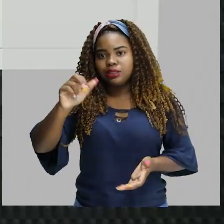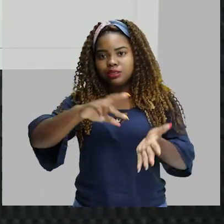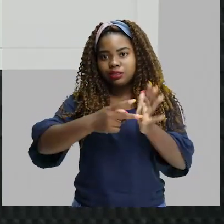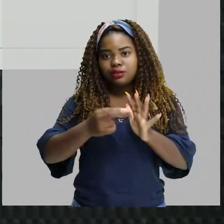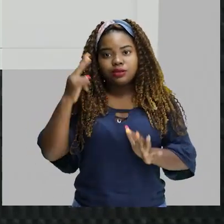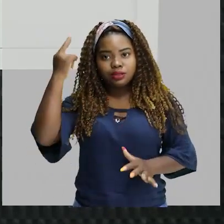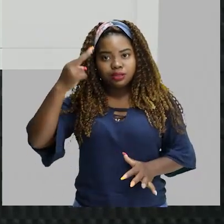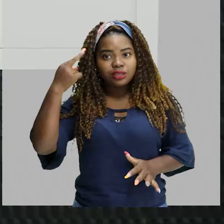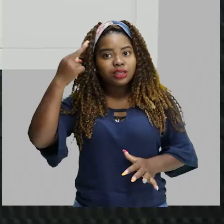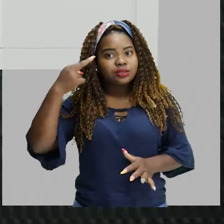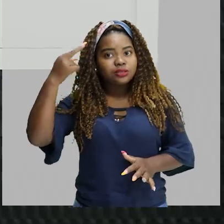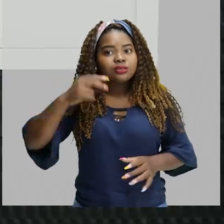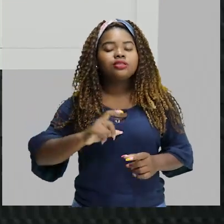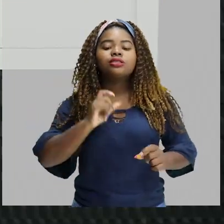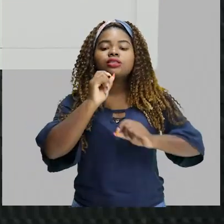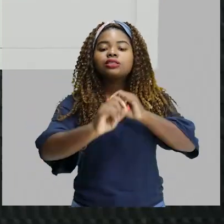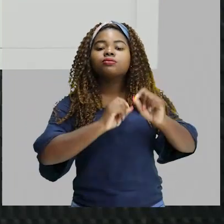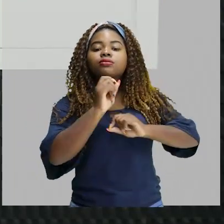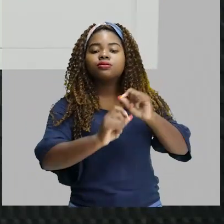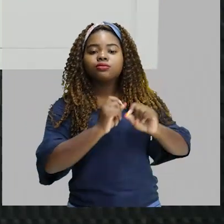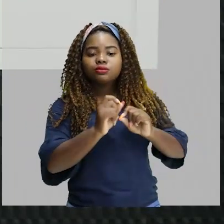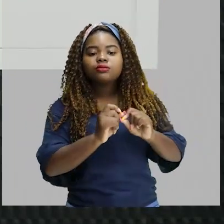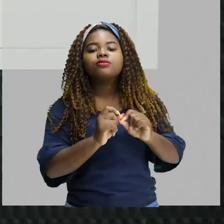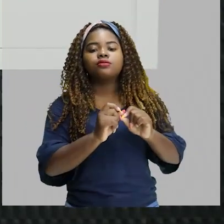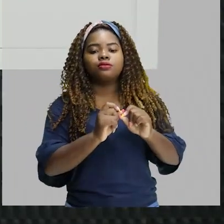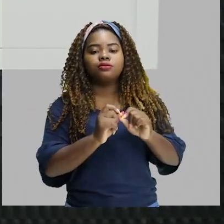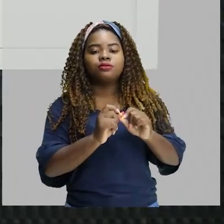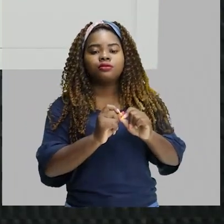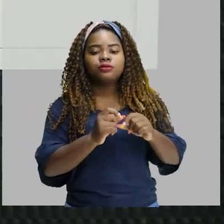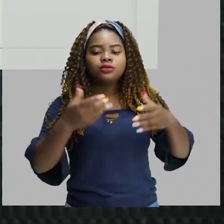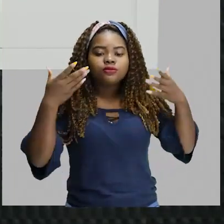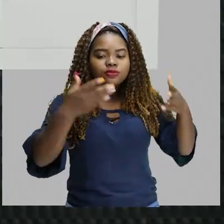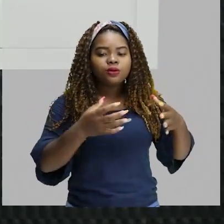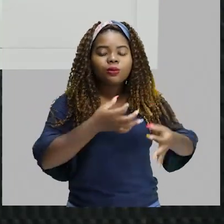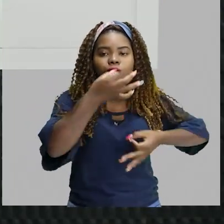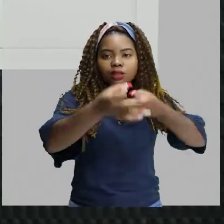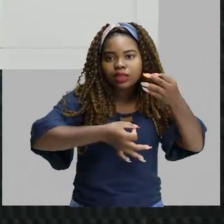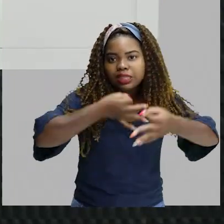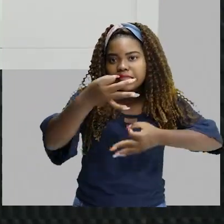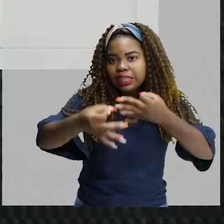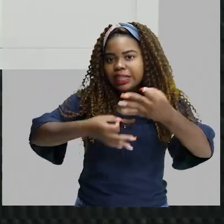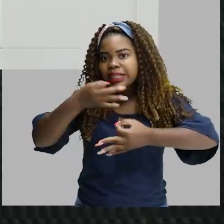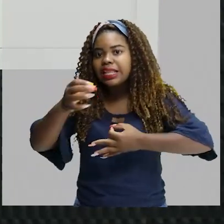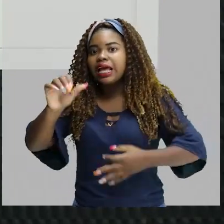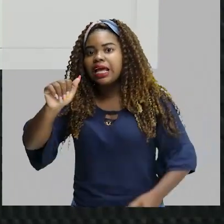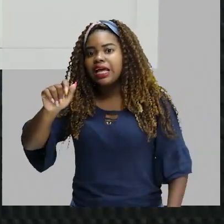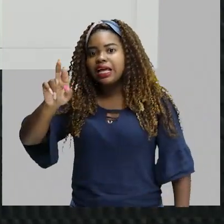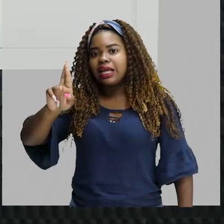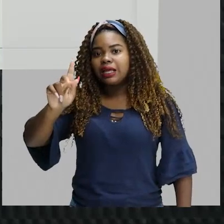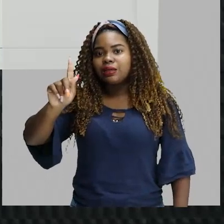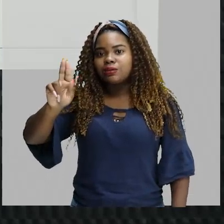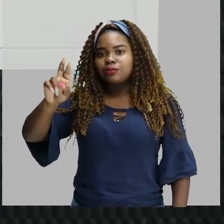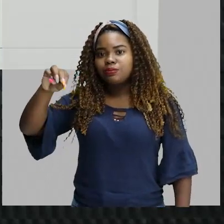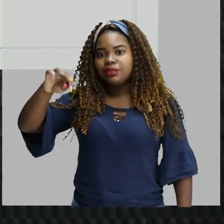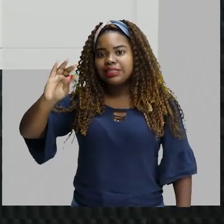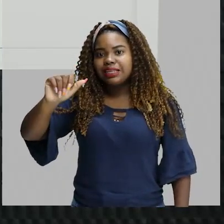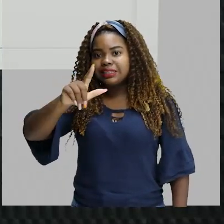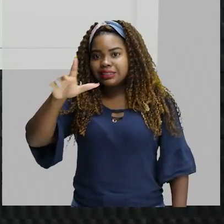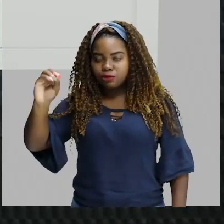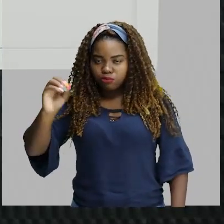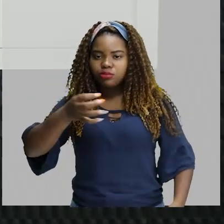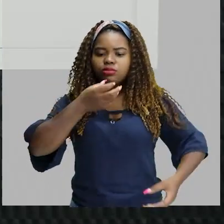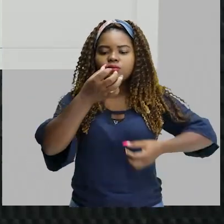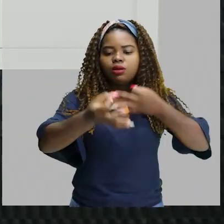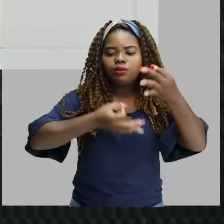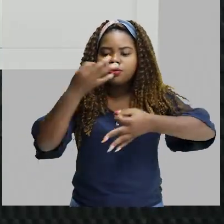Então veja só, mas você dizer, professor, mas por que a argumentação? É um ponto importante e para você que faz o ensino médio,